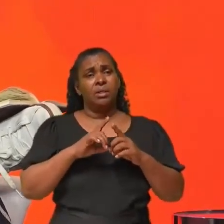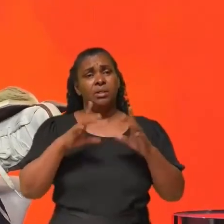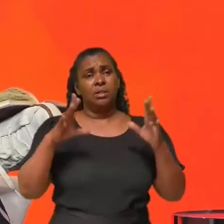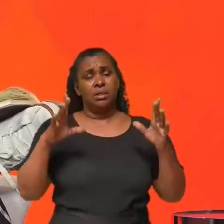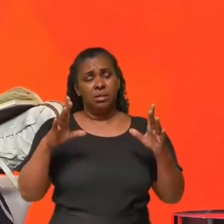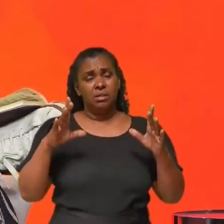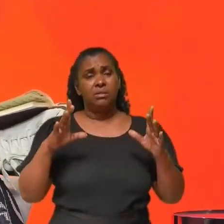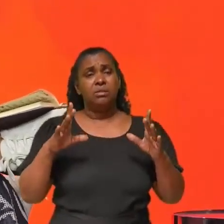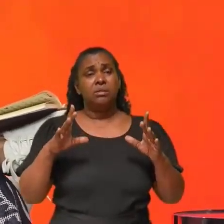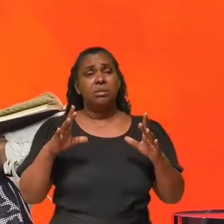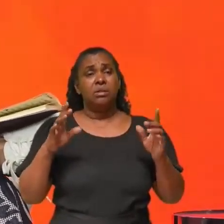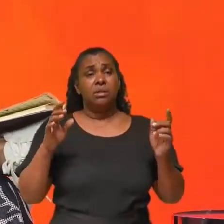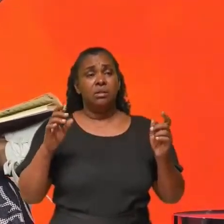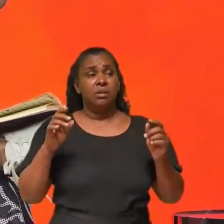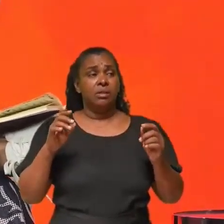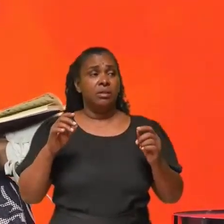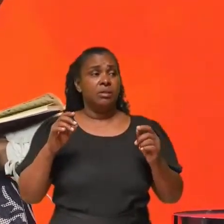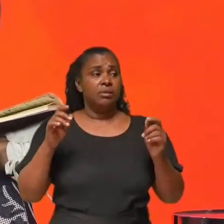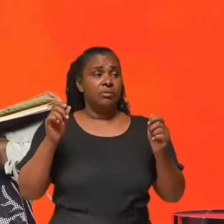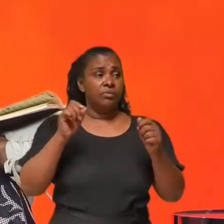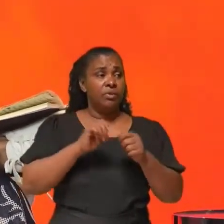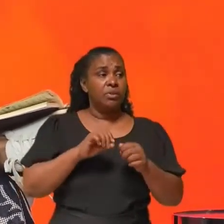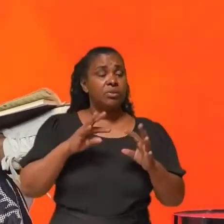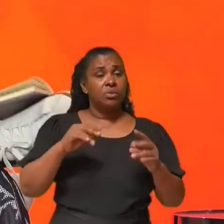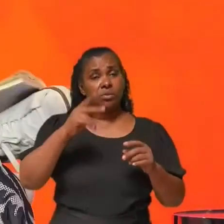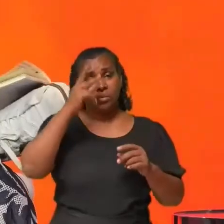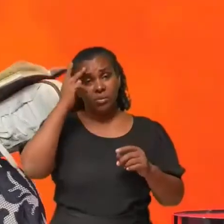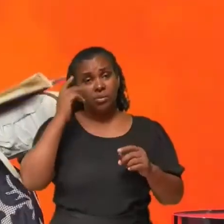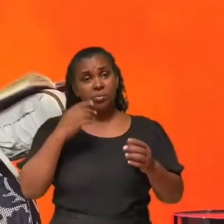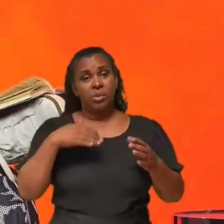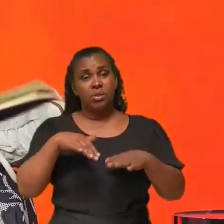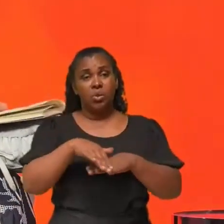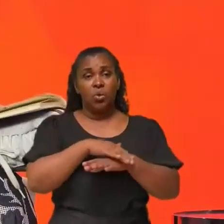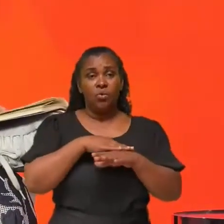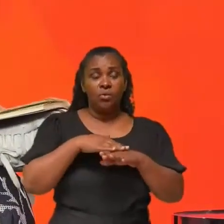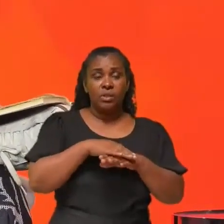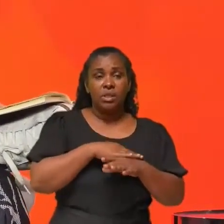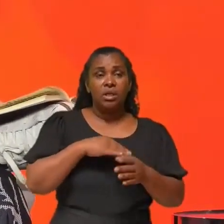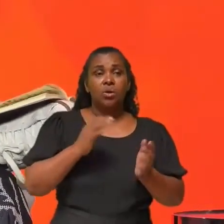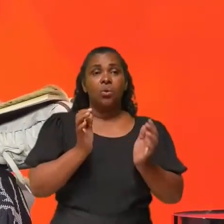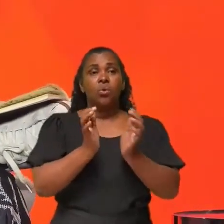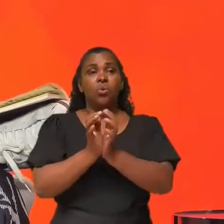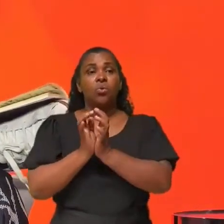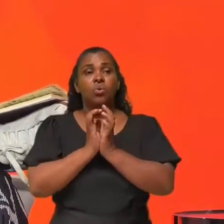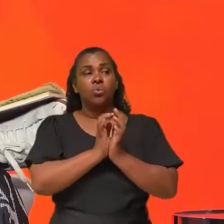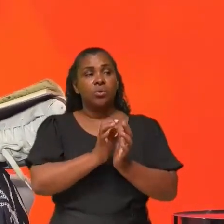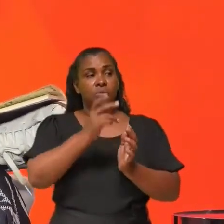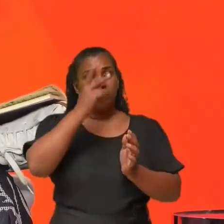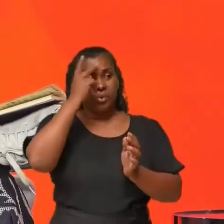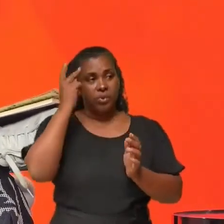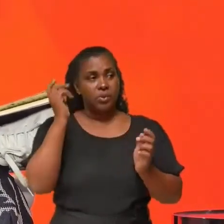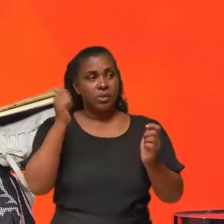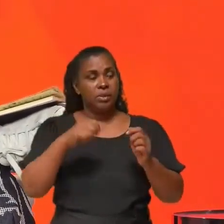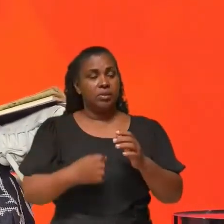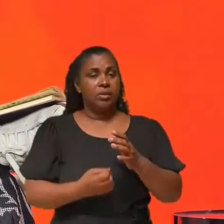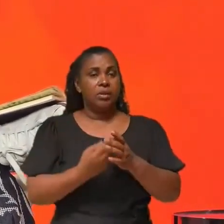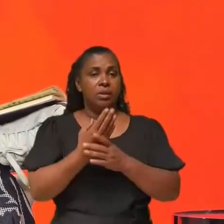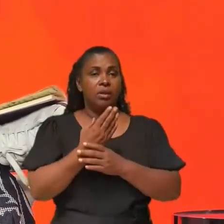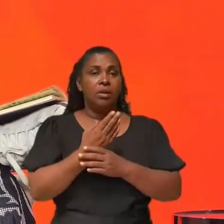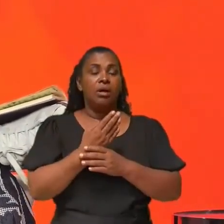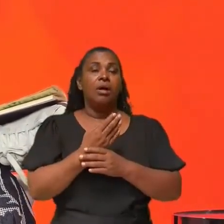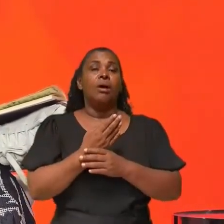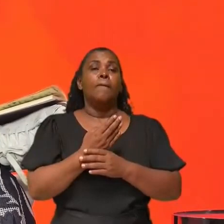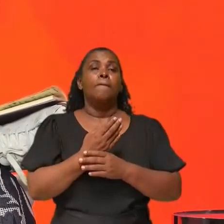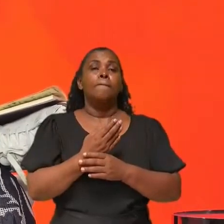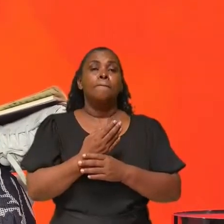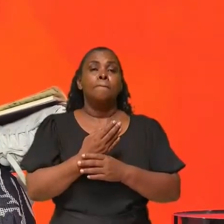um núcleo de pessoas, né, com que a gente também produza conteúdo e não só receba, essa trincheira democratizadora,